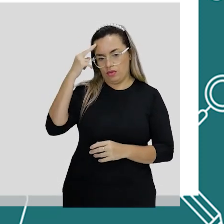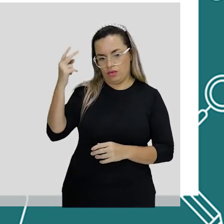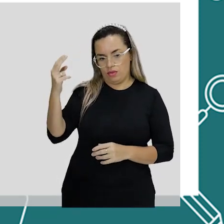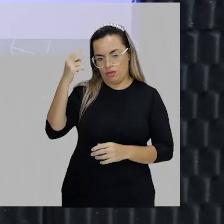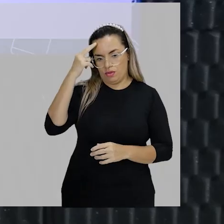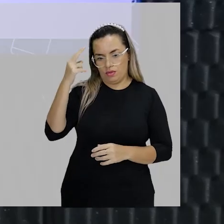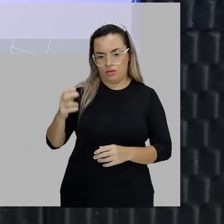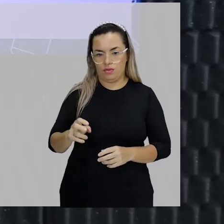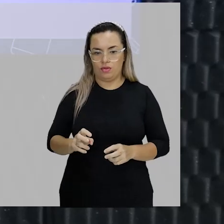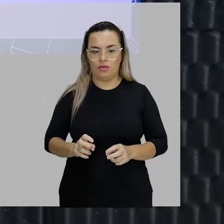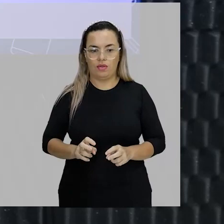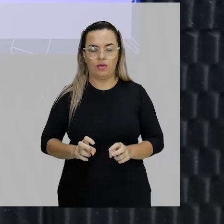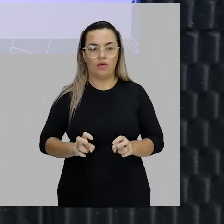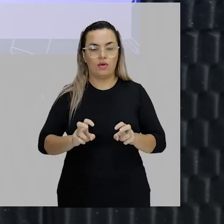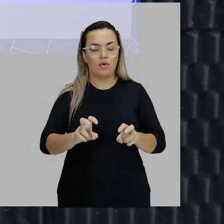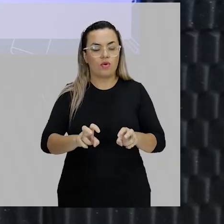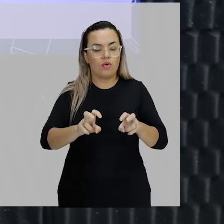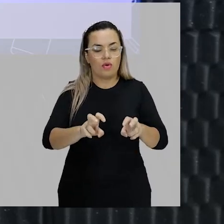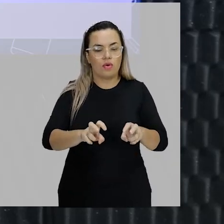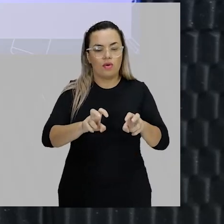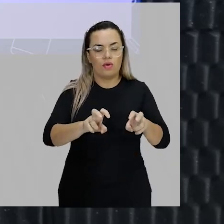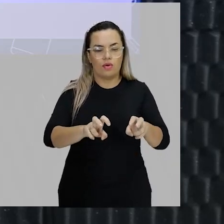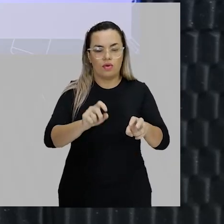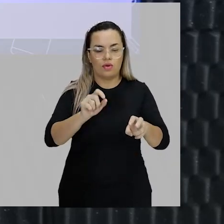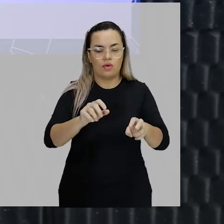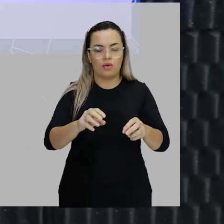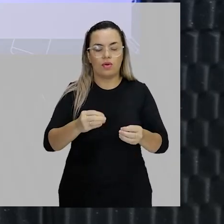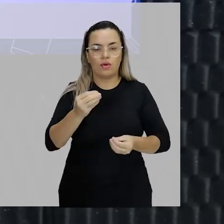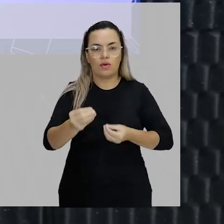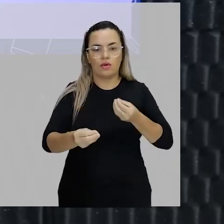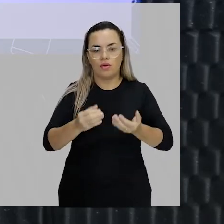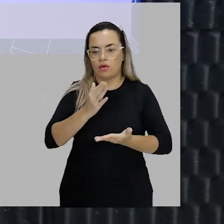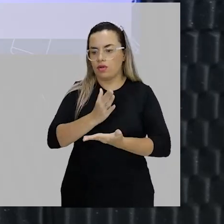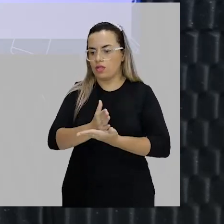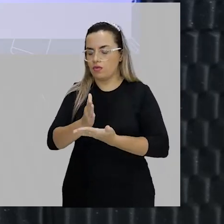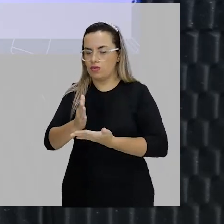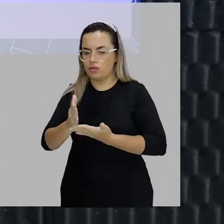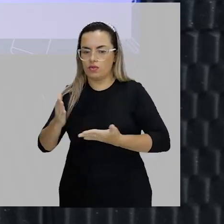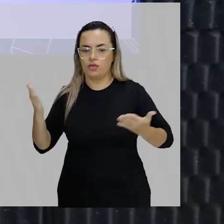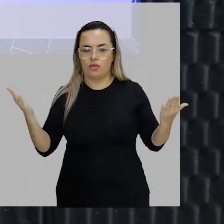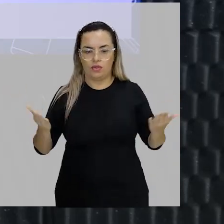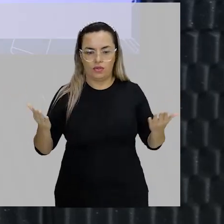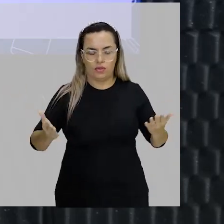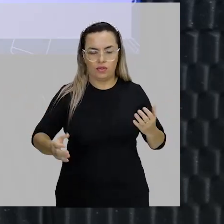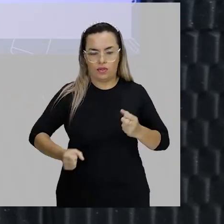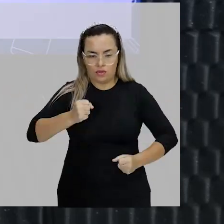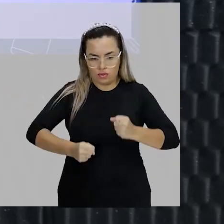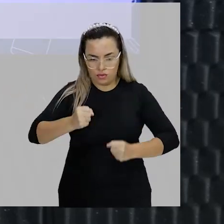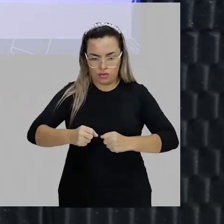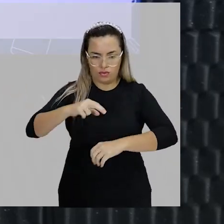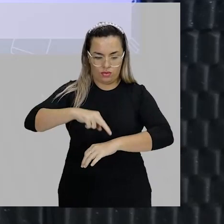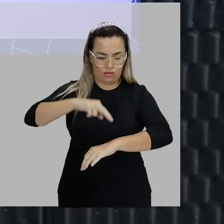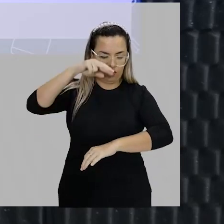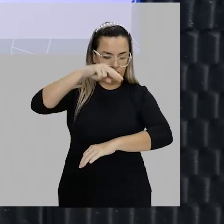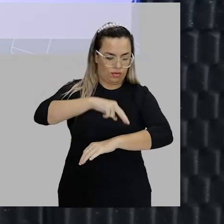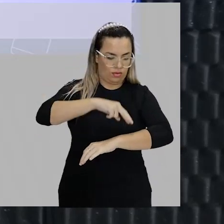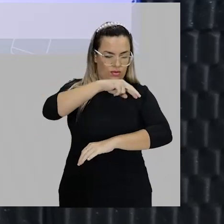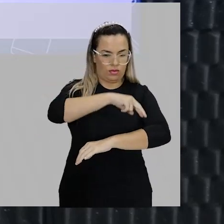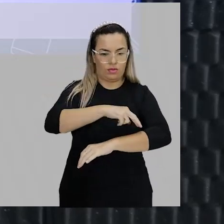o histórico, como é que o atletismo está dividido na atualidade, corridas,